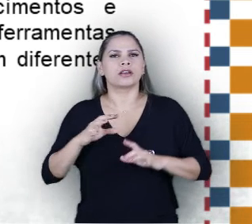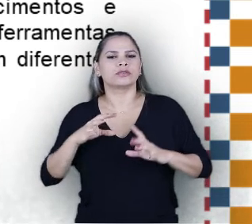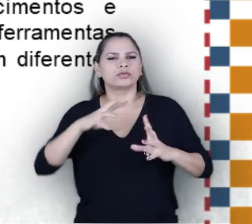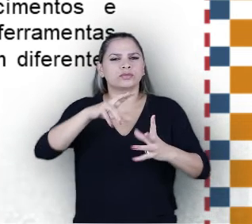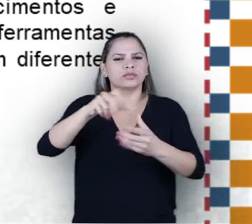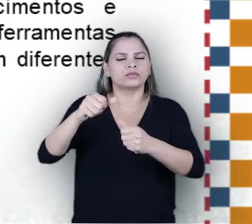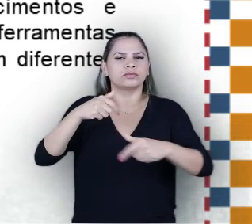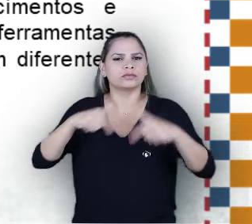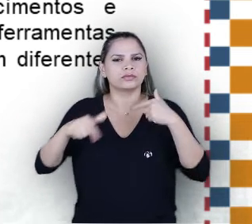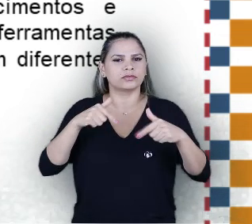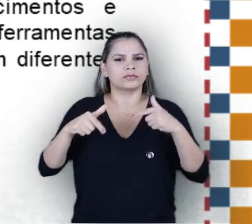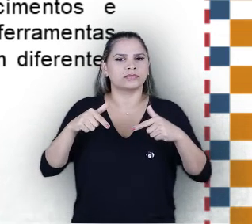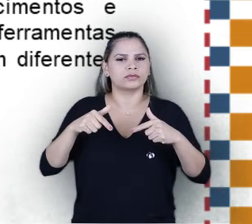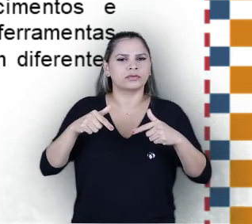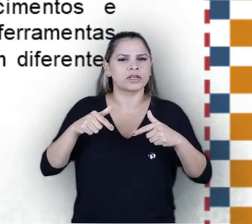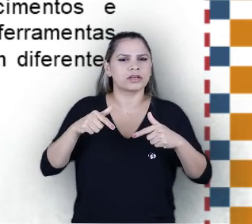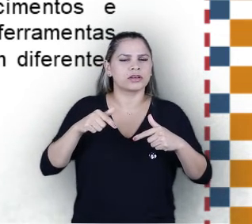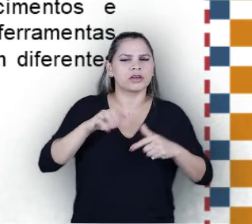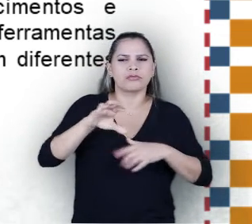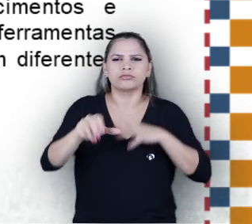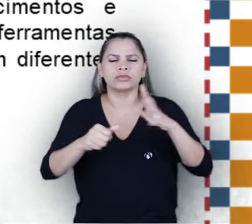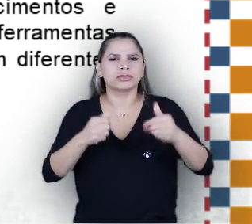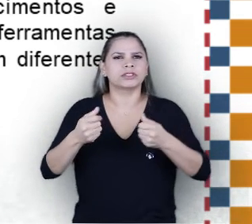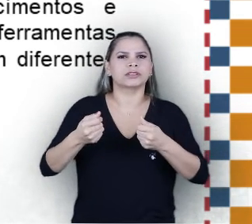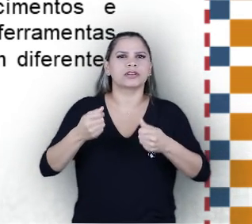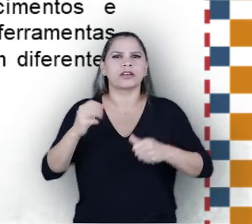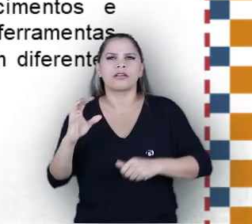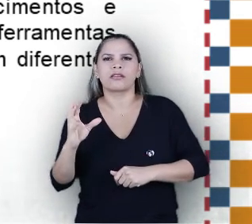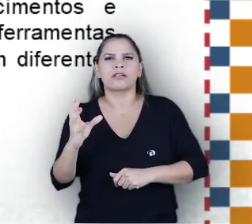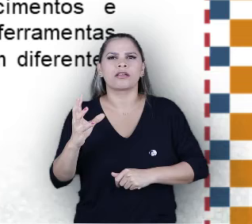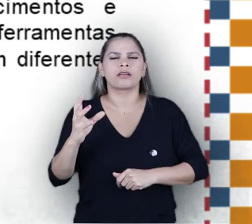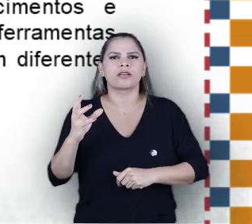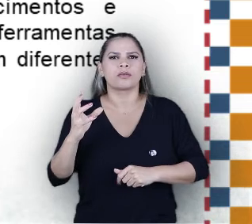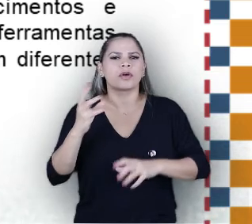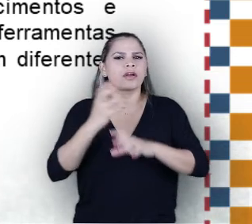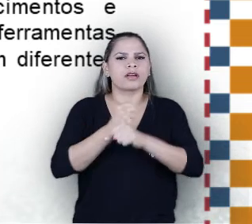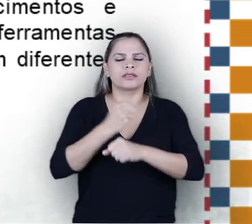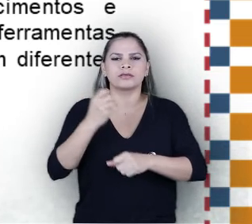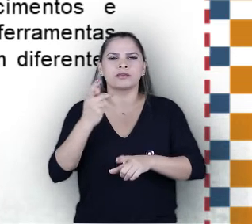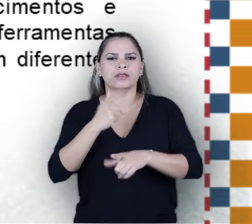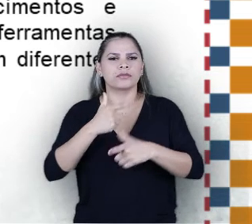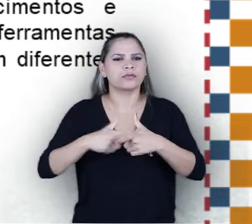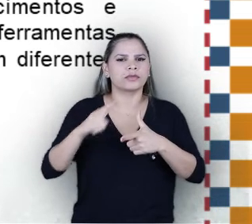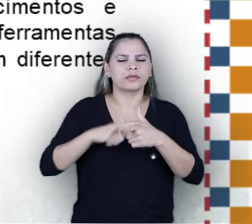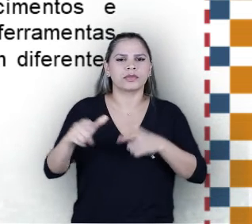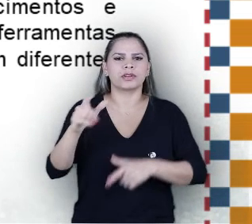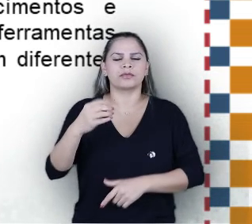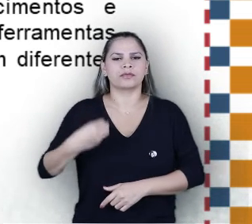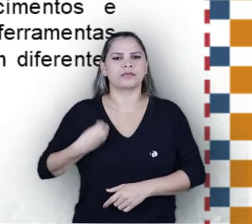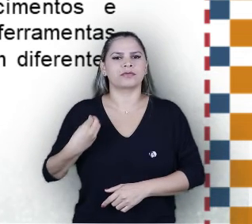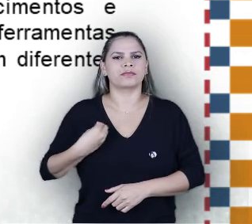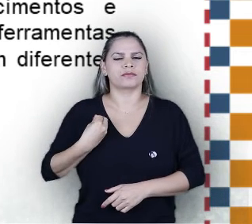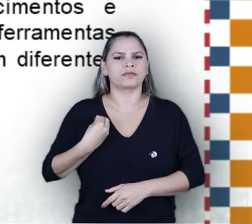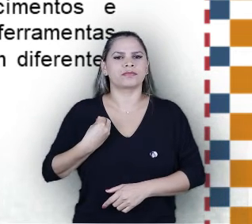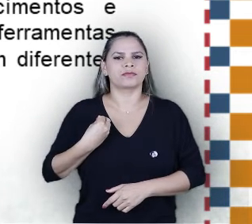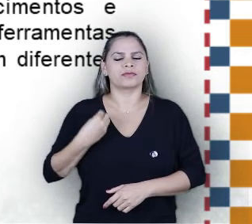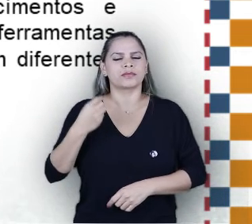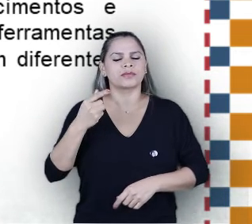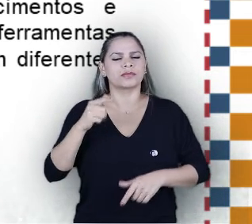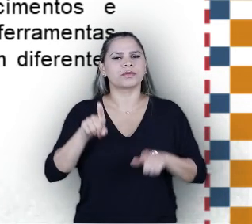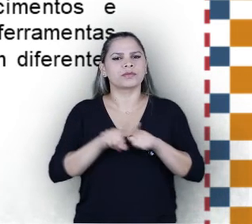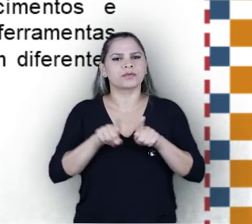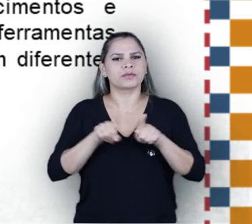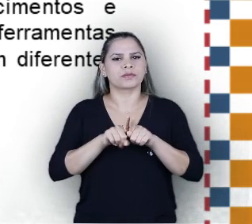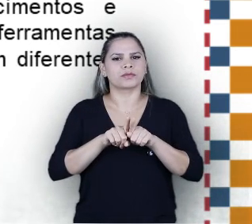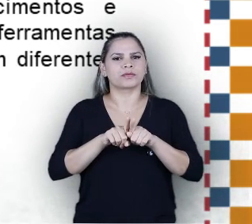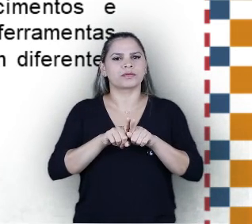exercitar a cidadania. Para isso, cabe mencionarmos que o aprofundamento dos conhecimentos e habilidades da área tem